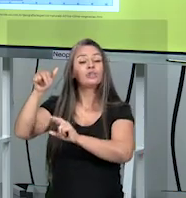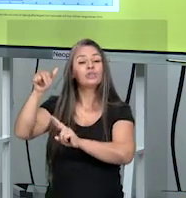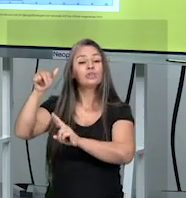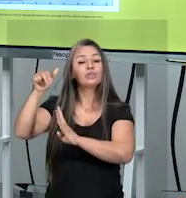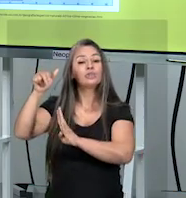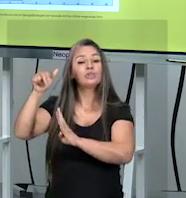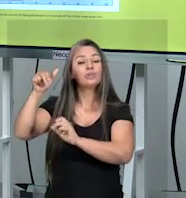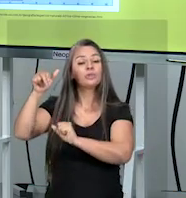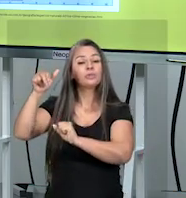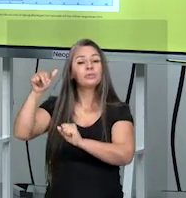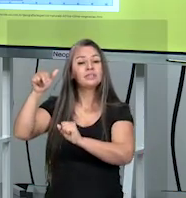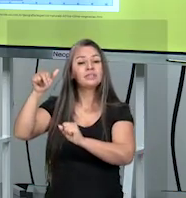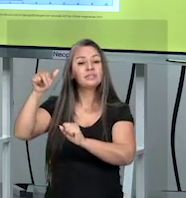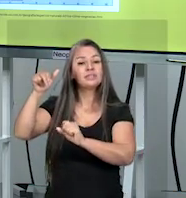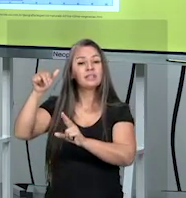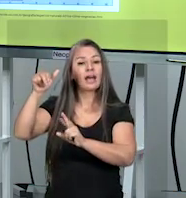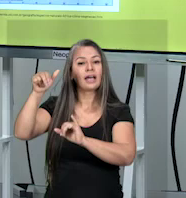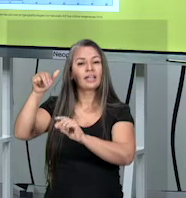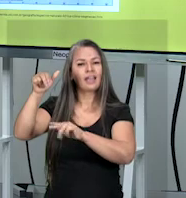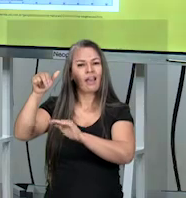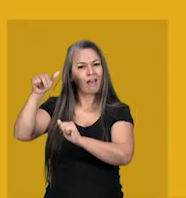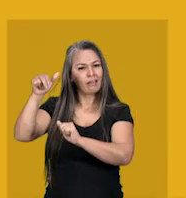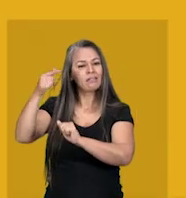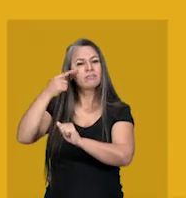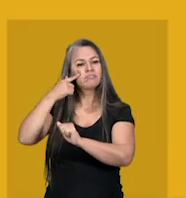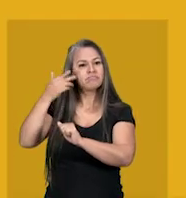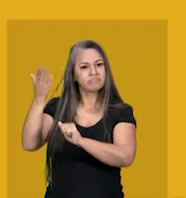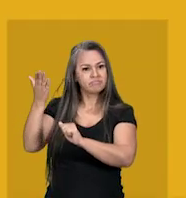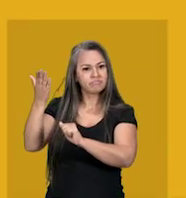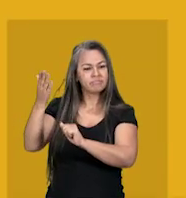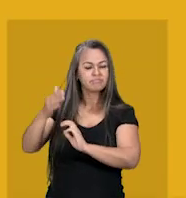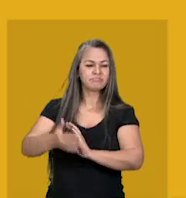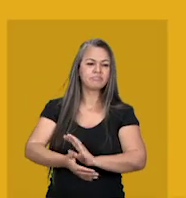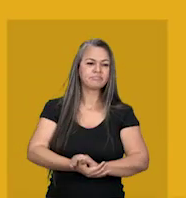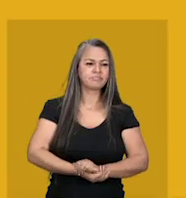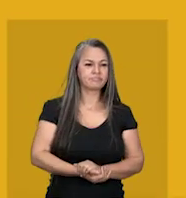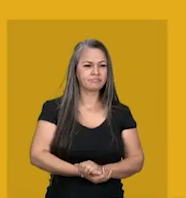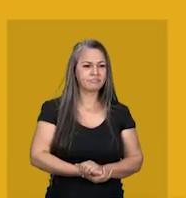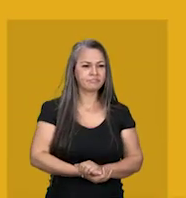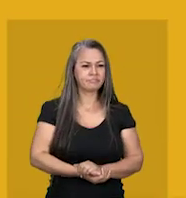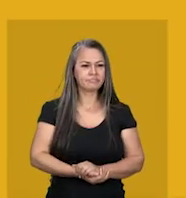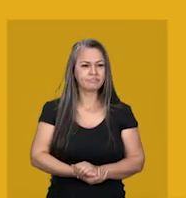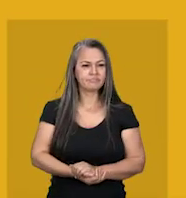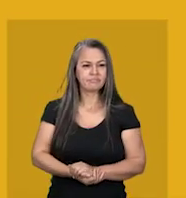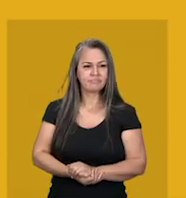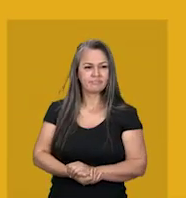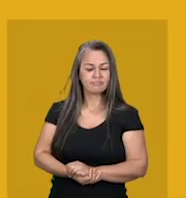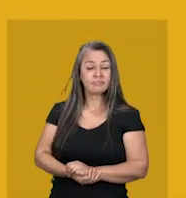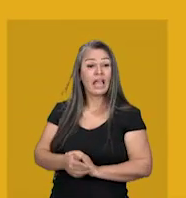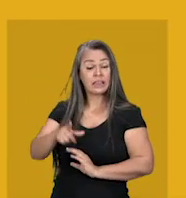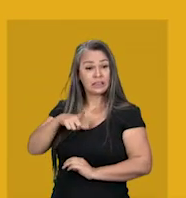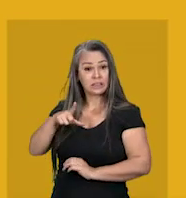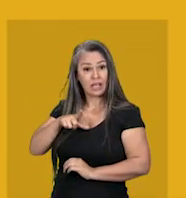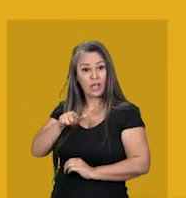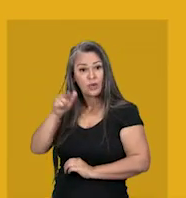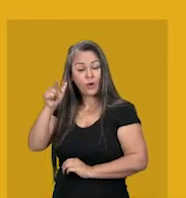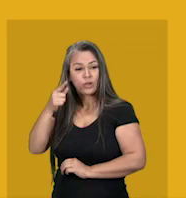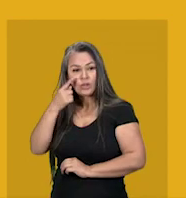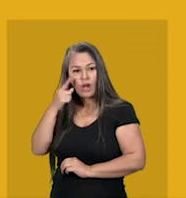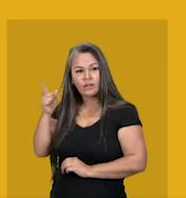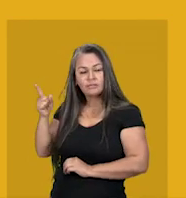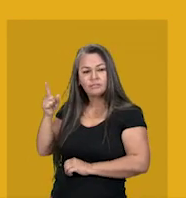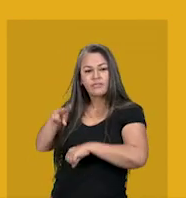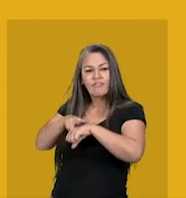grande. Temos também os estepes, né? Também, que seria essa vegetação aí chamada de vegetação do cerrado, vegetação das